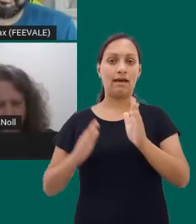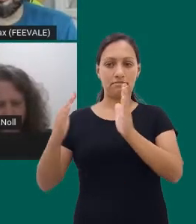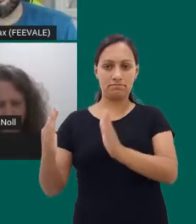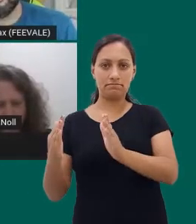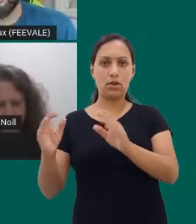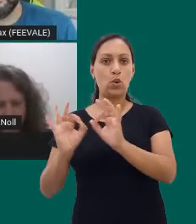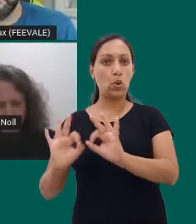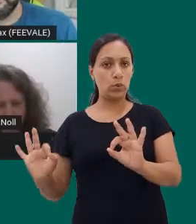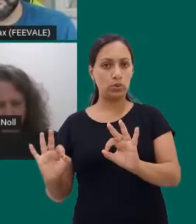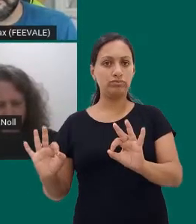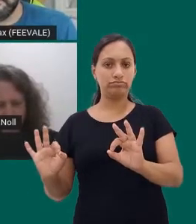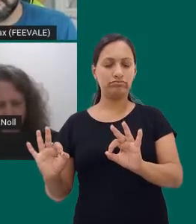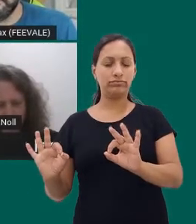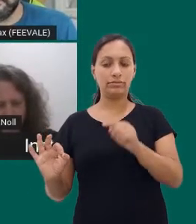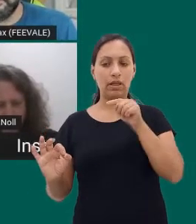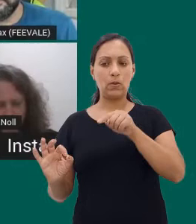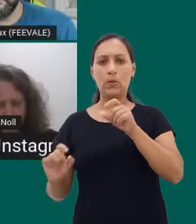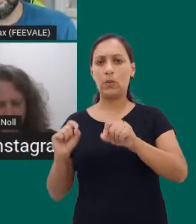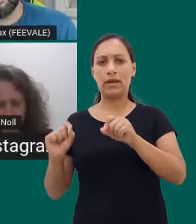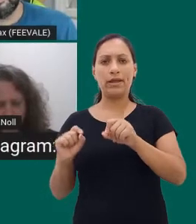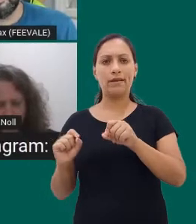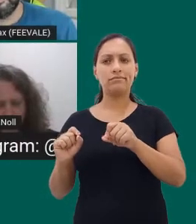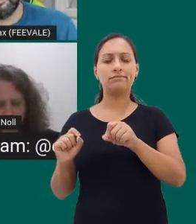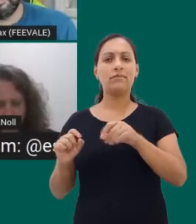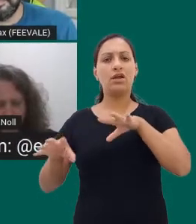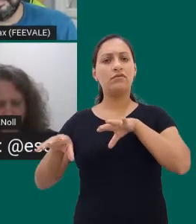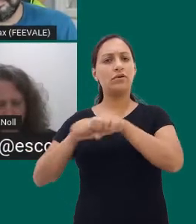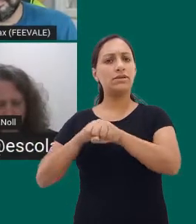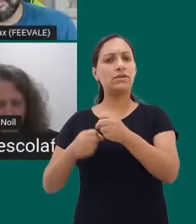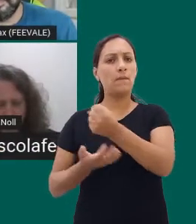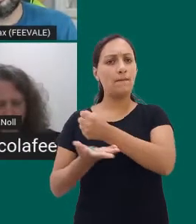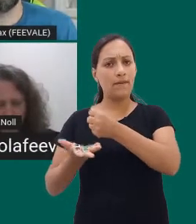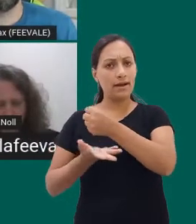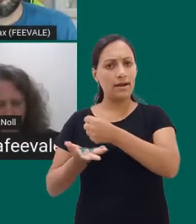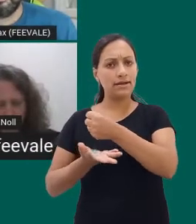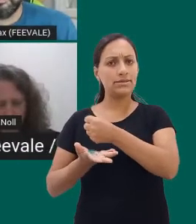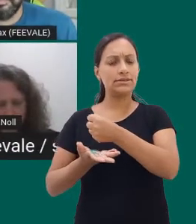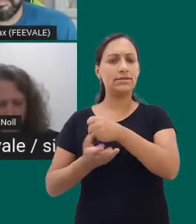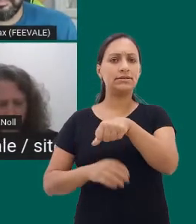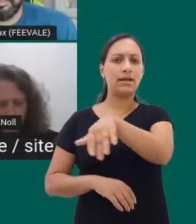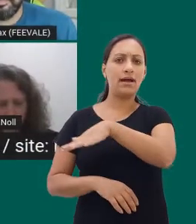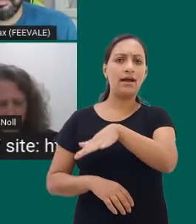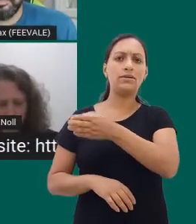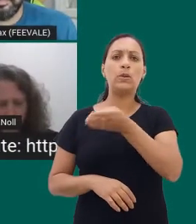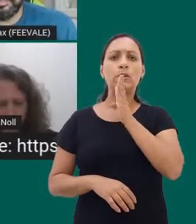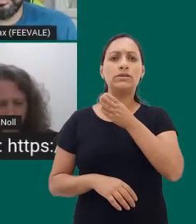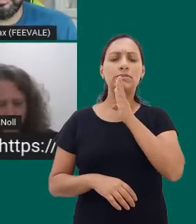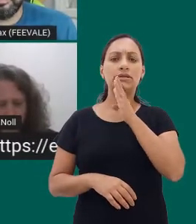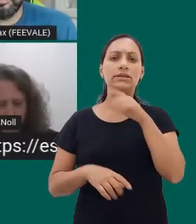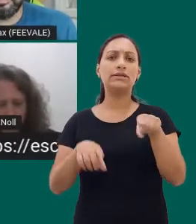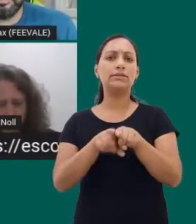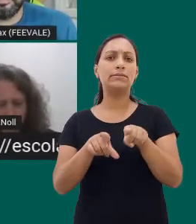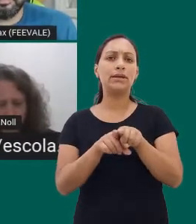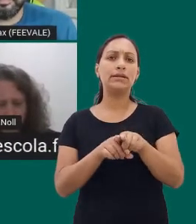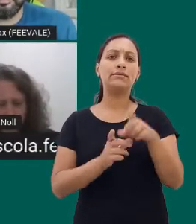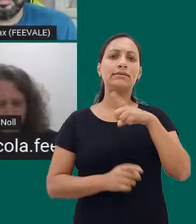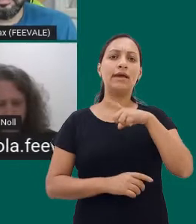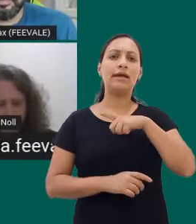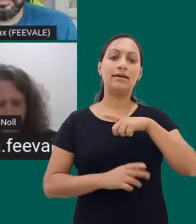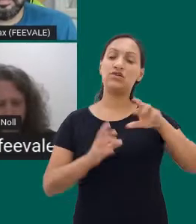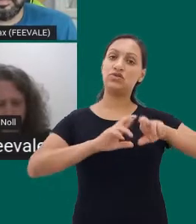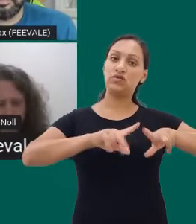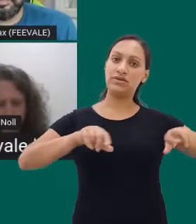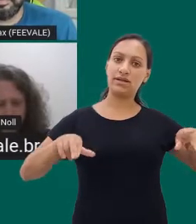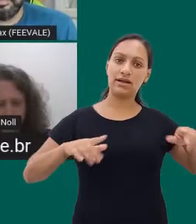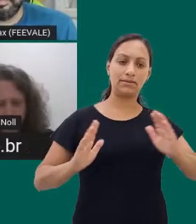seria a parte considerada a formação básica, com as áreas do conhecimento, e nós temos a parte diversificada, que